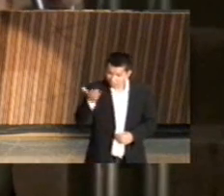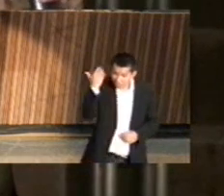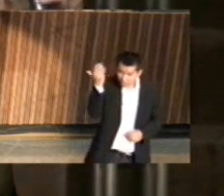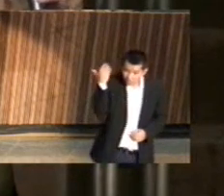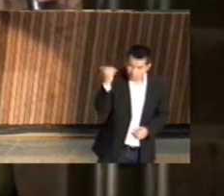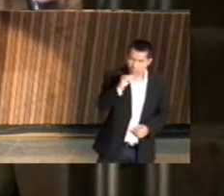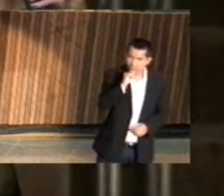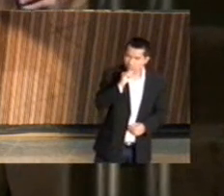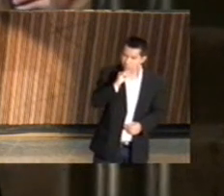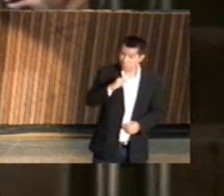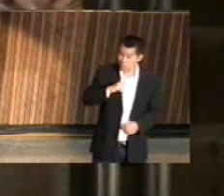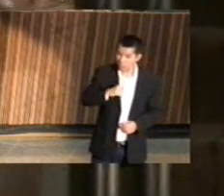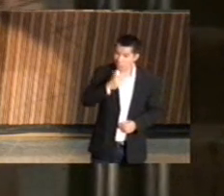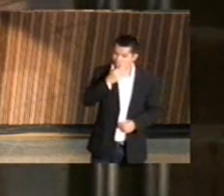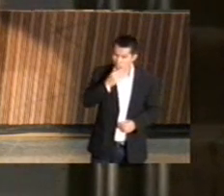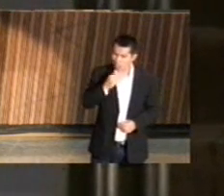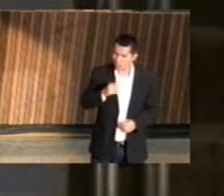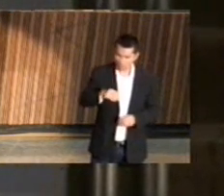conversam.